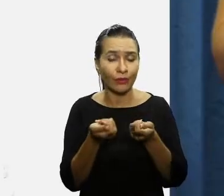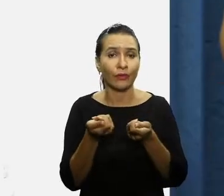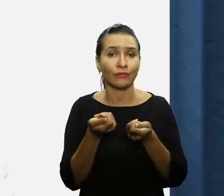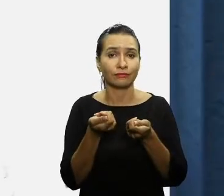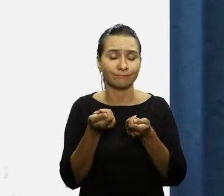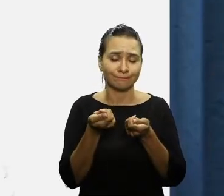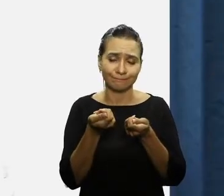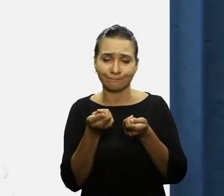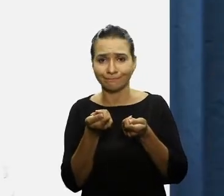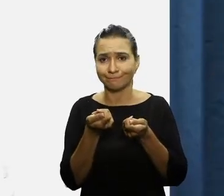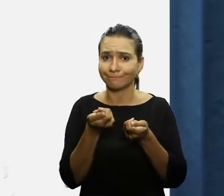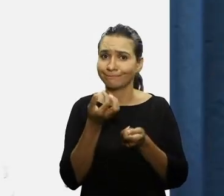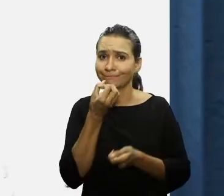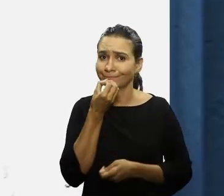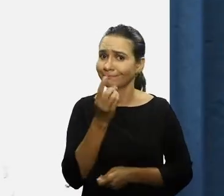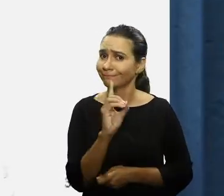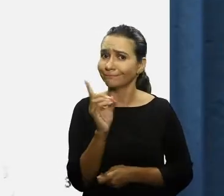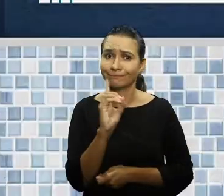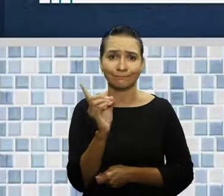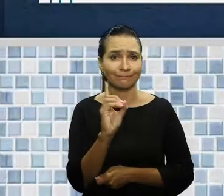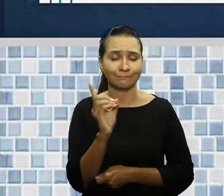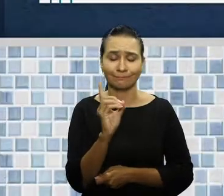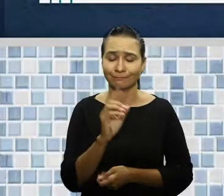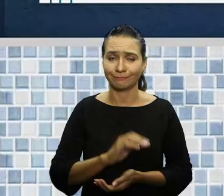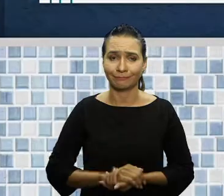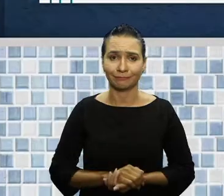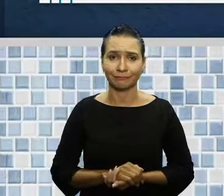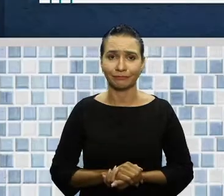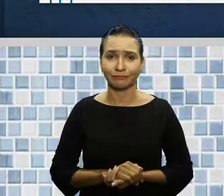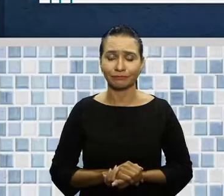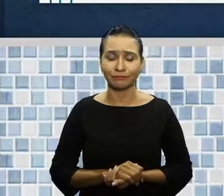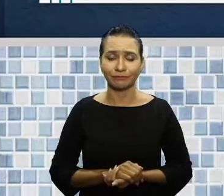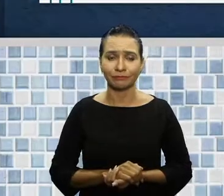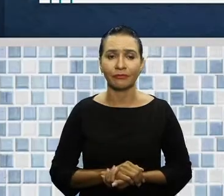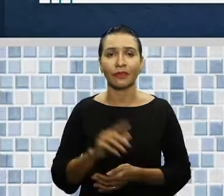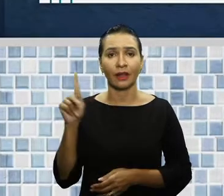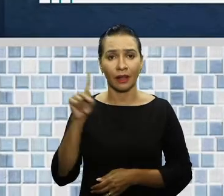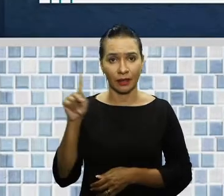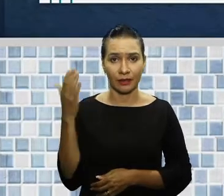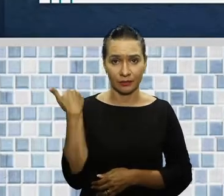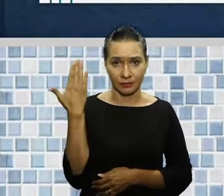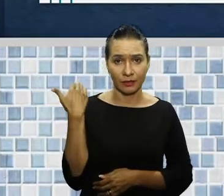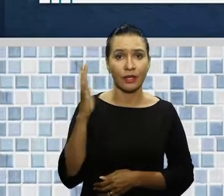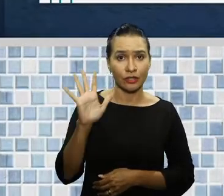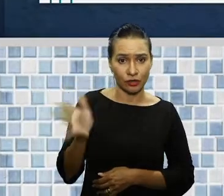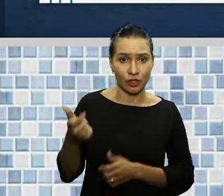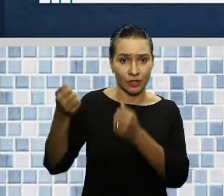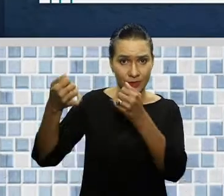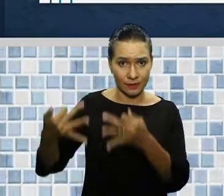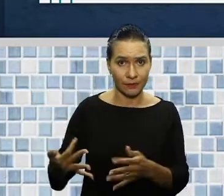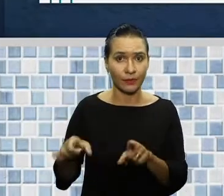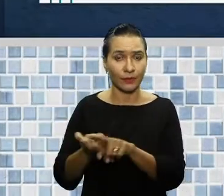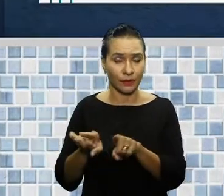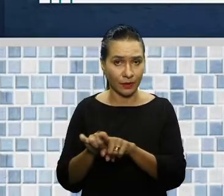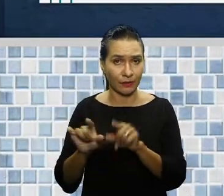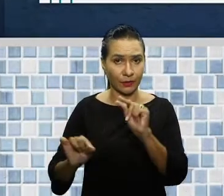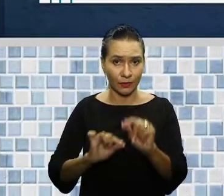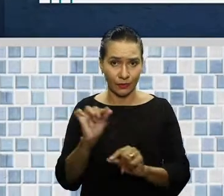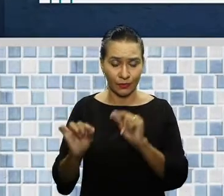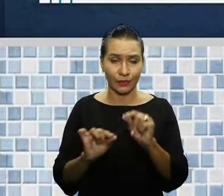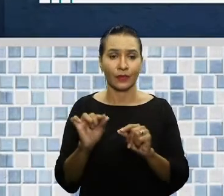forma não muito adequada, não muito sustentável. O professor Flávio falou também que